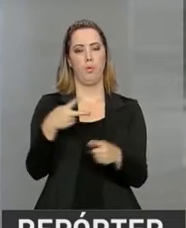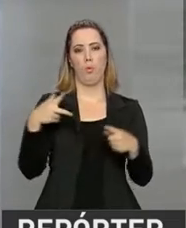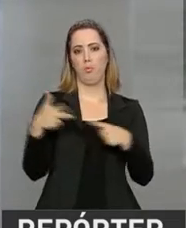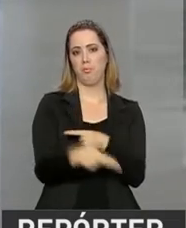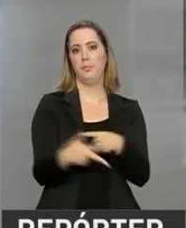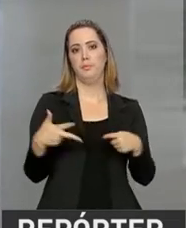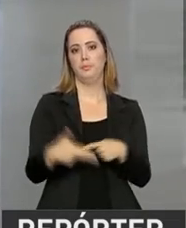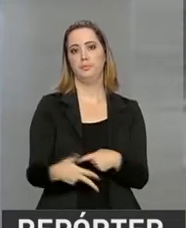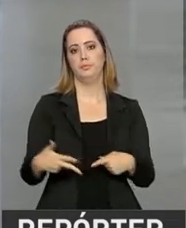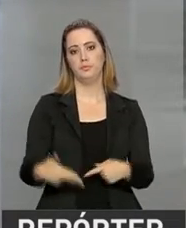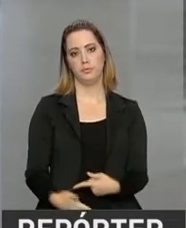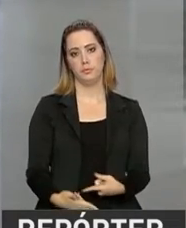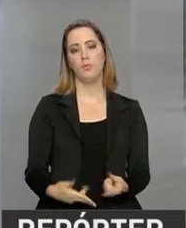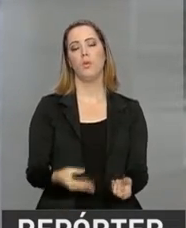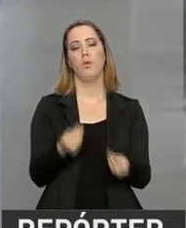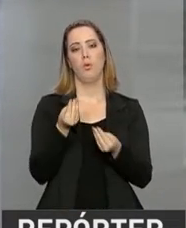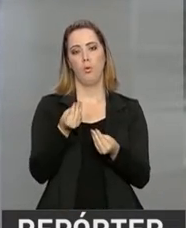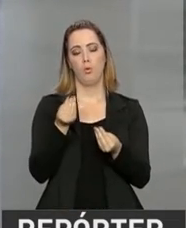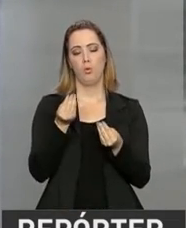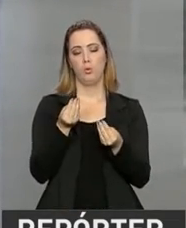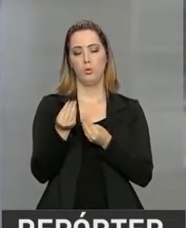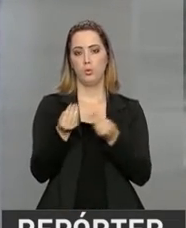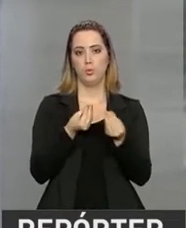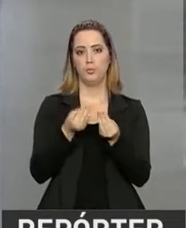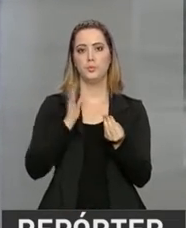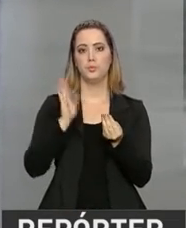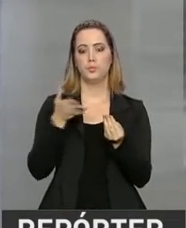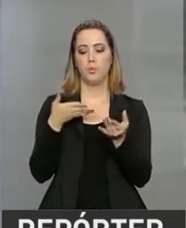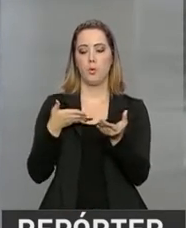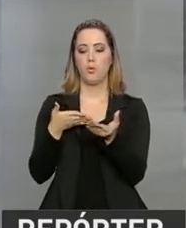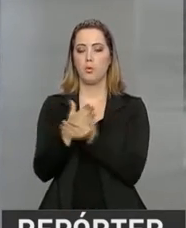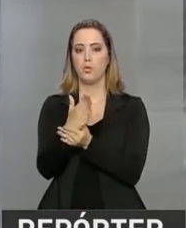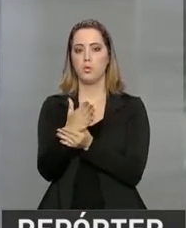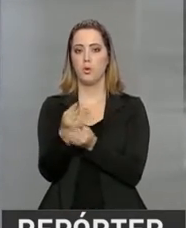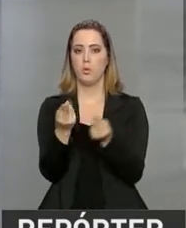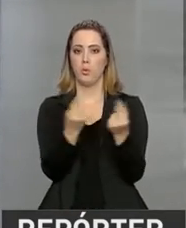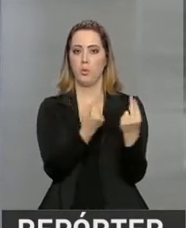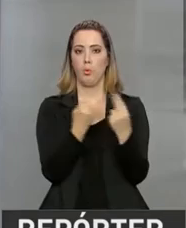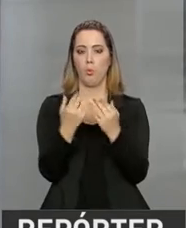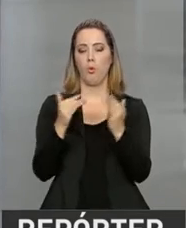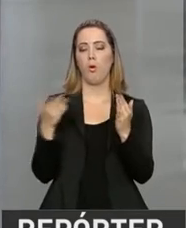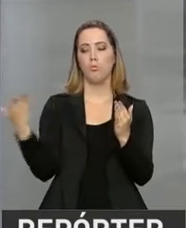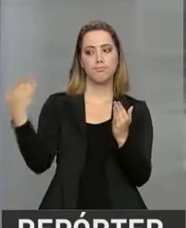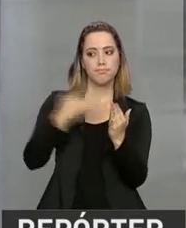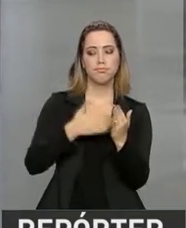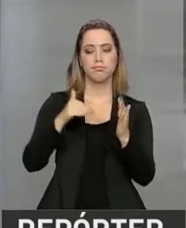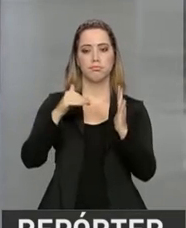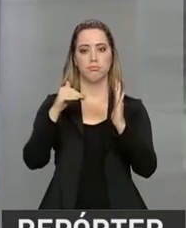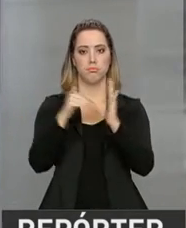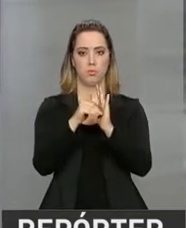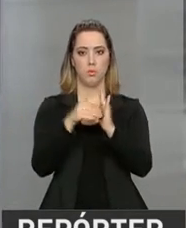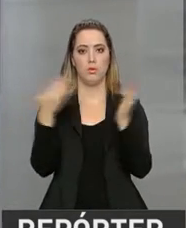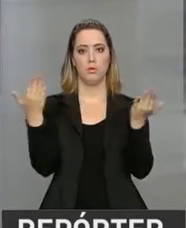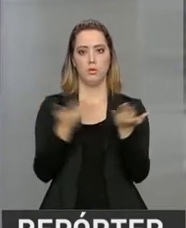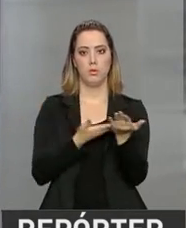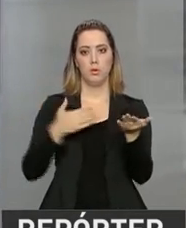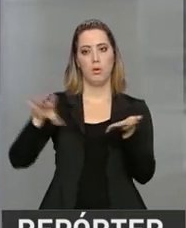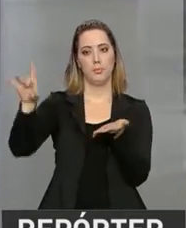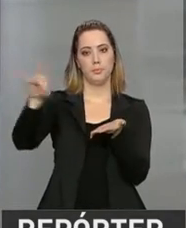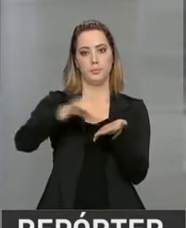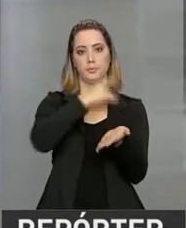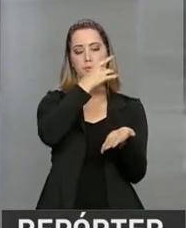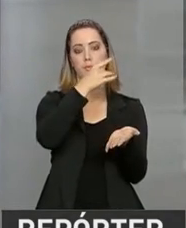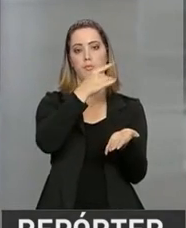deputados aprovaram ontem o texto-base como ele veio do senado federal este texto segue para sanção presidencial